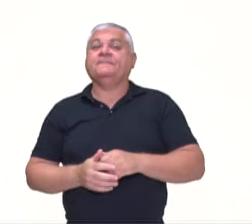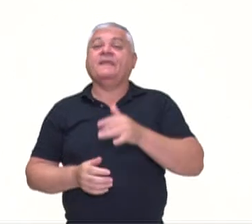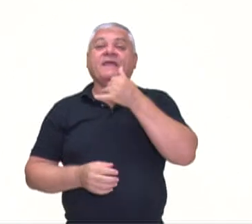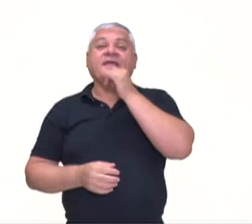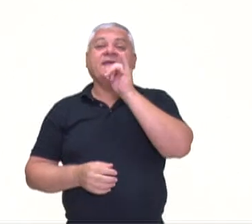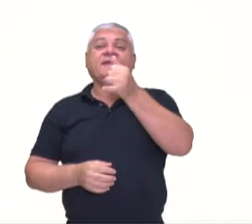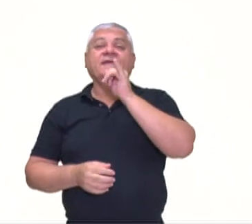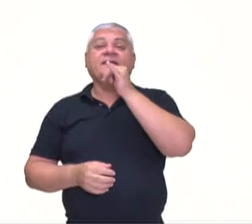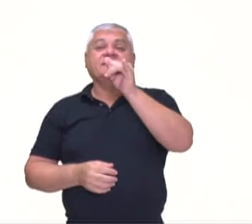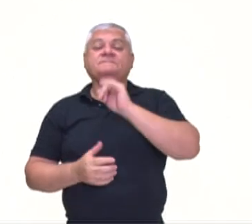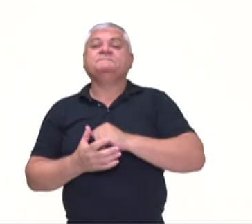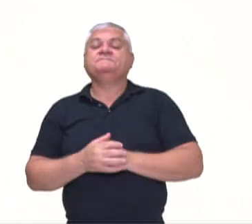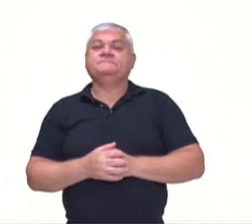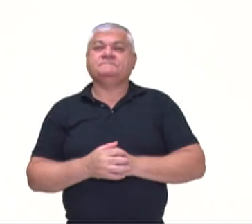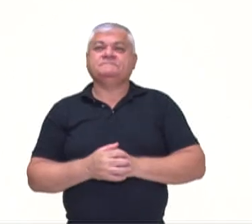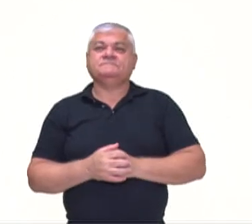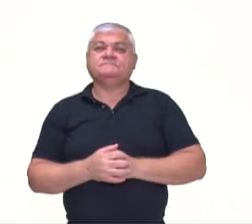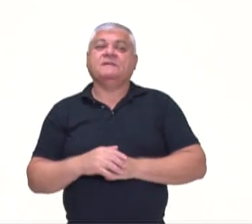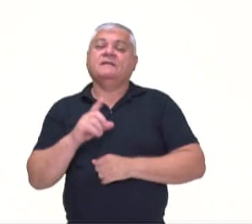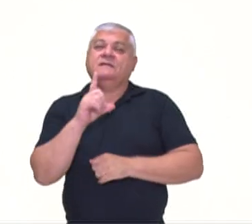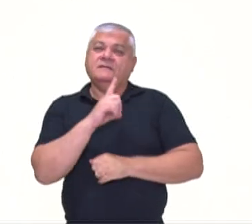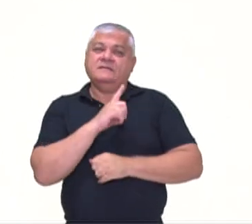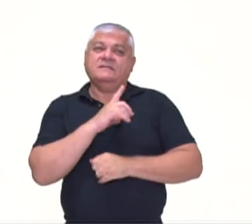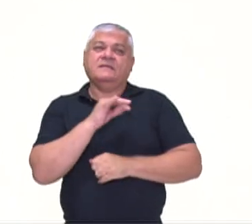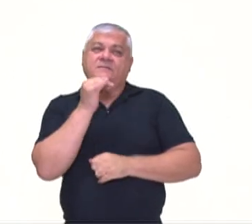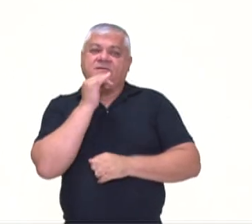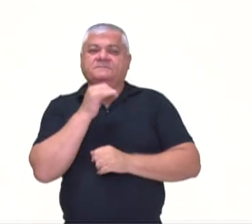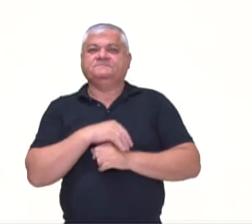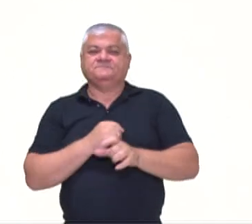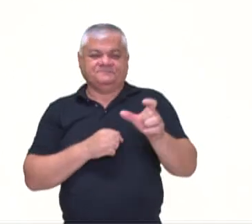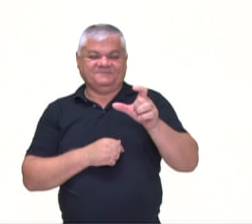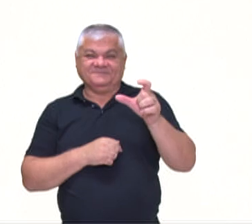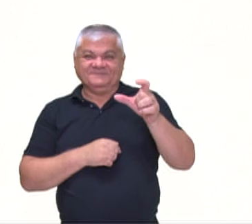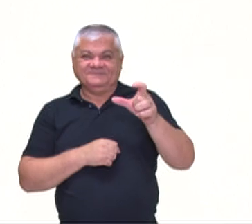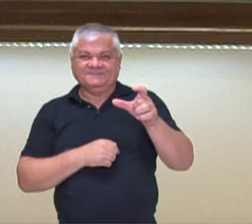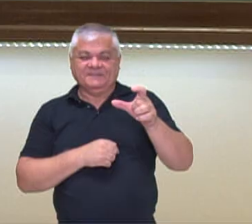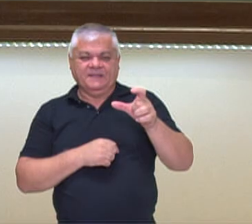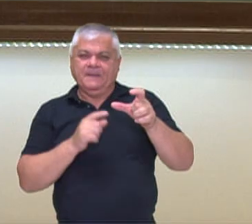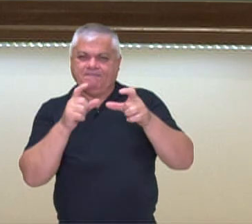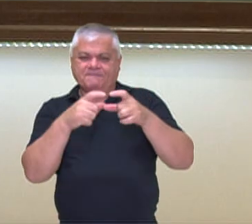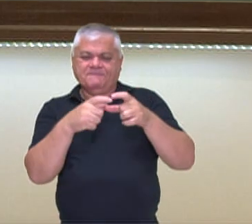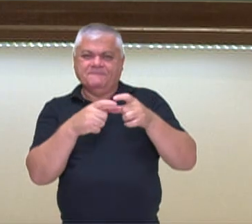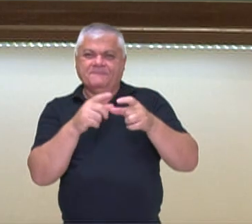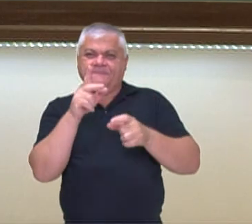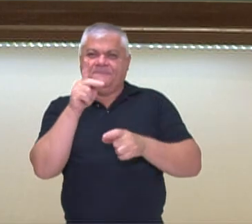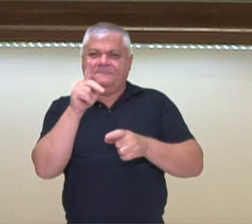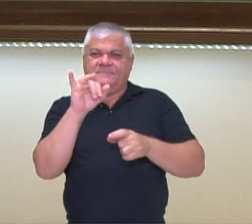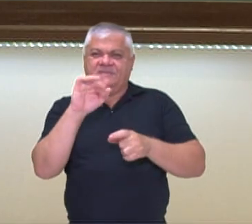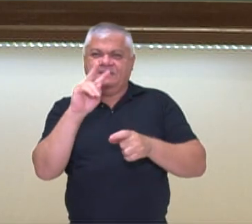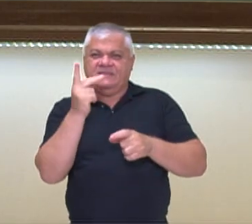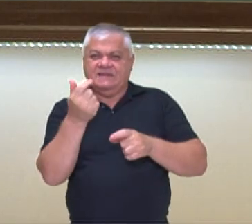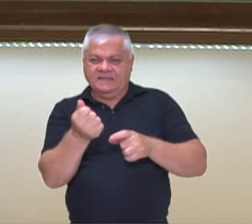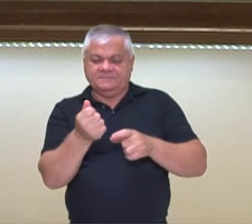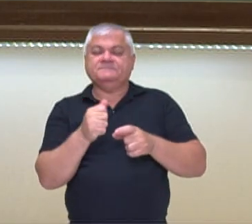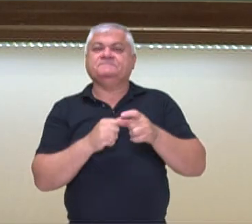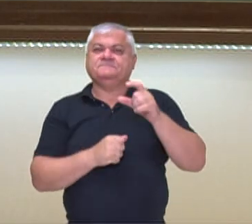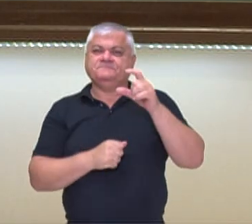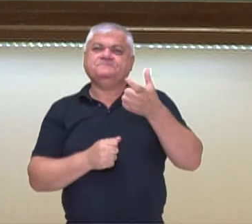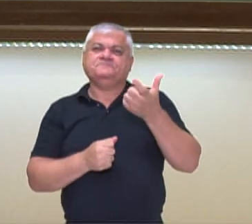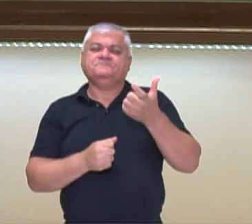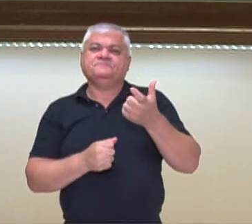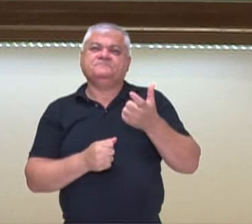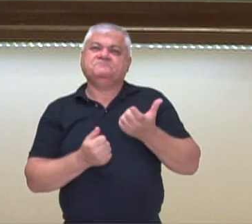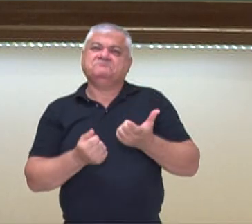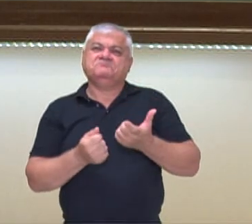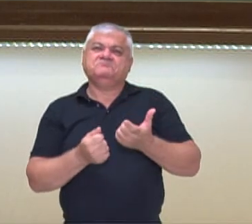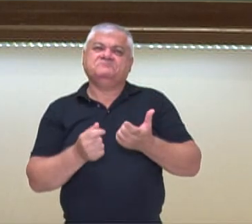Eletricidade, tá? Então, quando você tem lá as pilhas, você coloca uma pilha, claro que não é desse tipo, né?